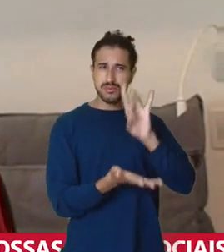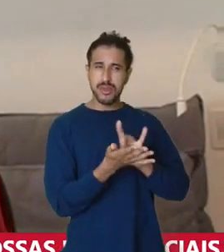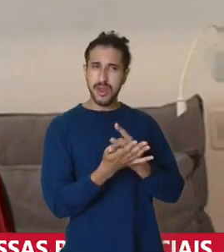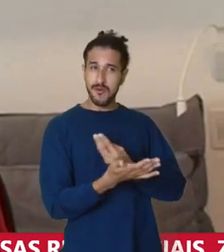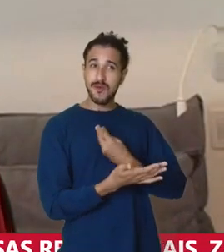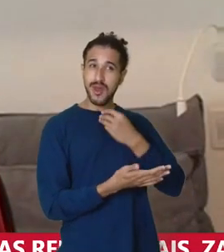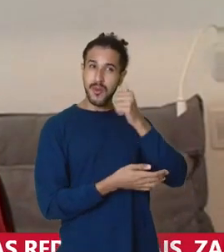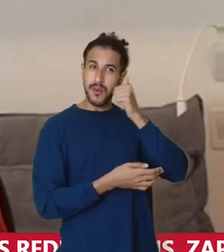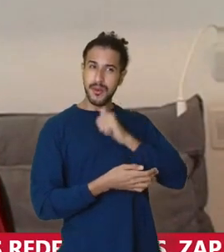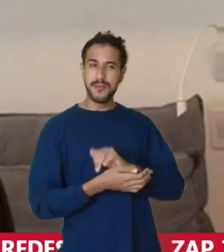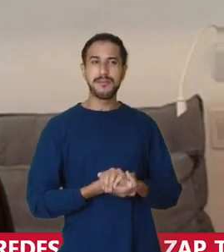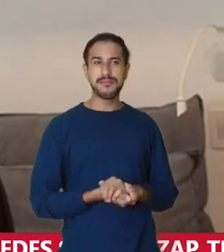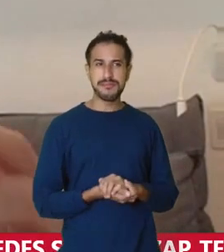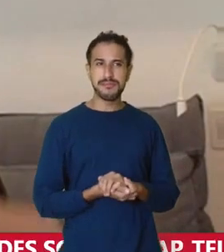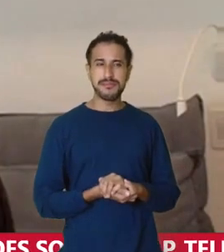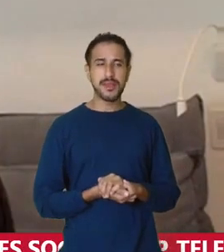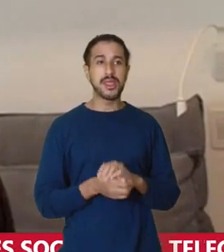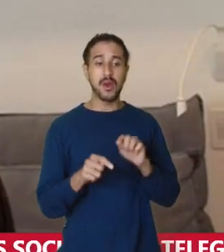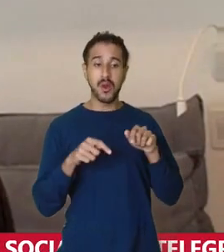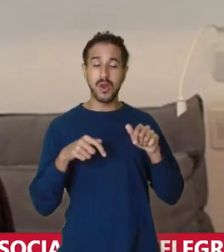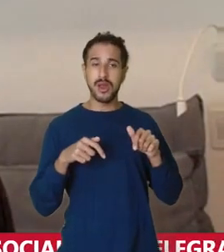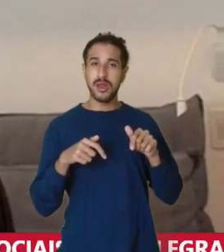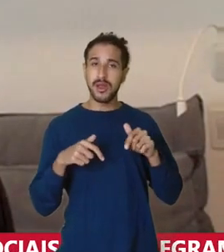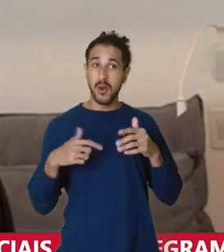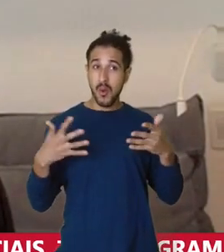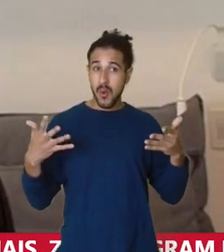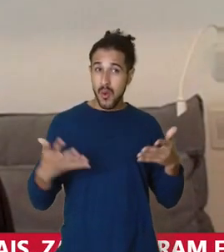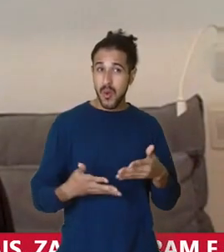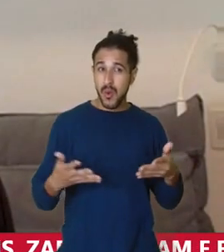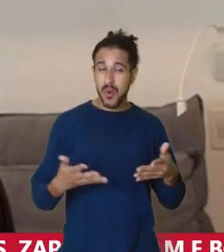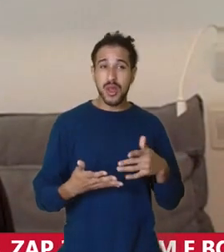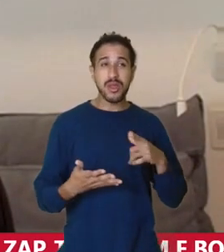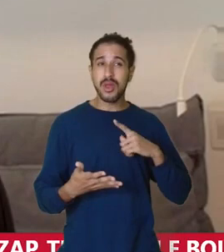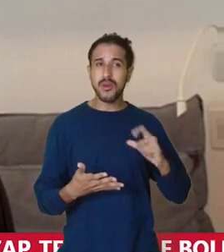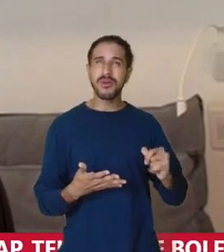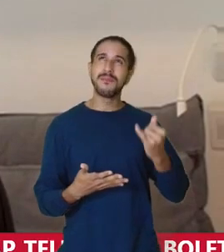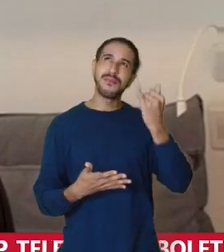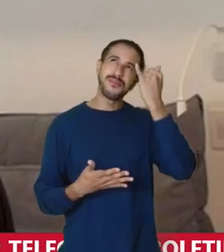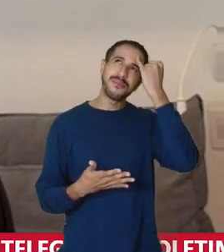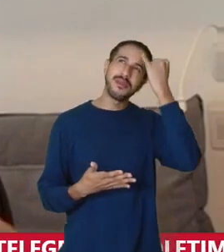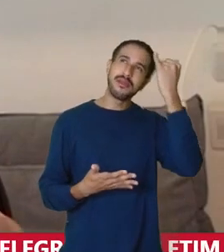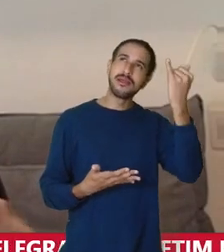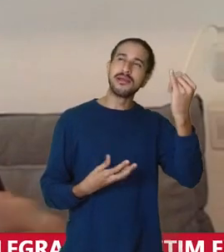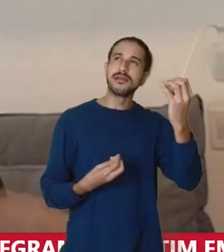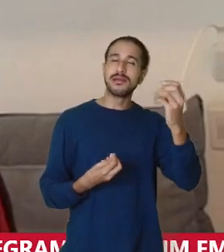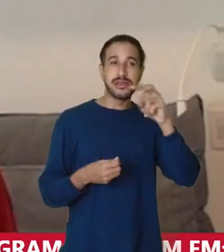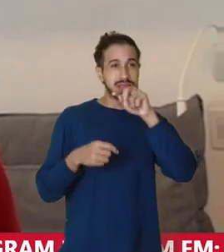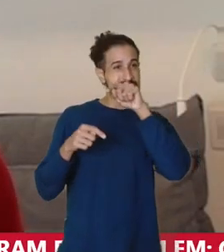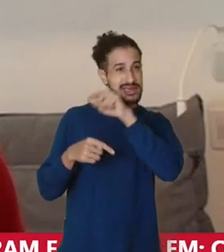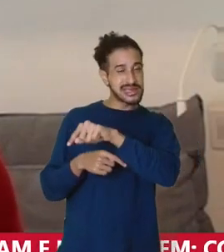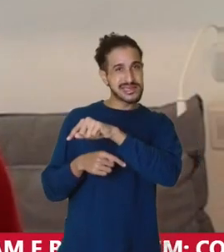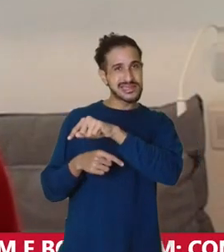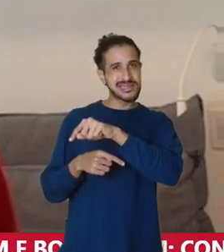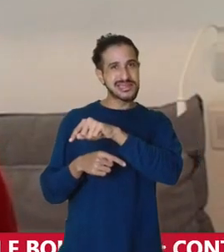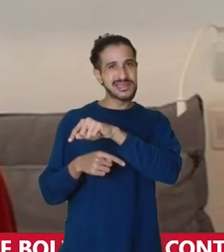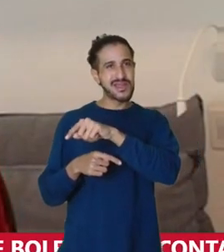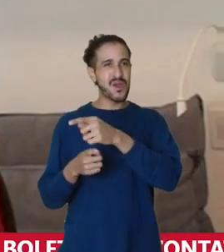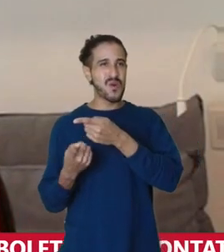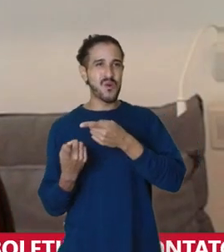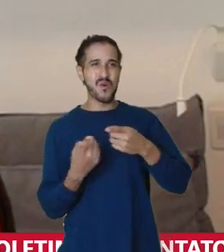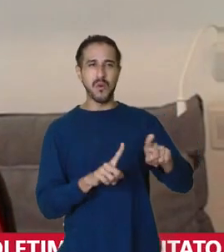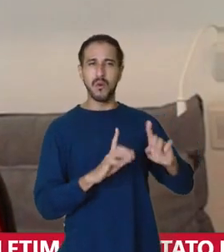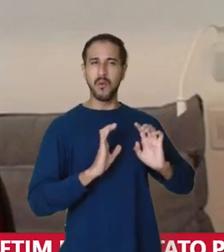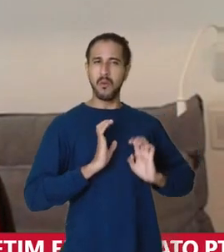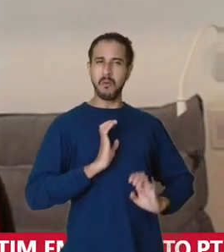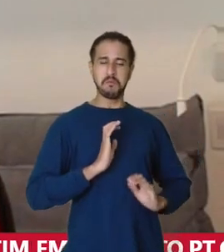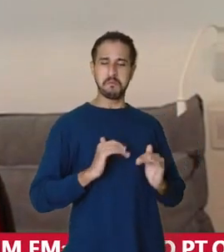das mulheres. E o que a reação traz hoje é uma ideia de que isso fere a